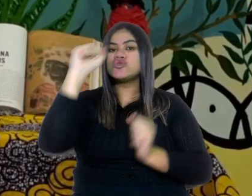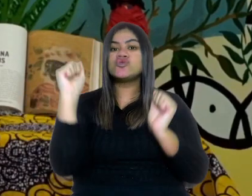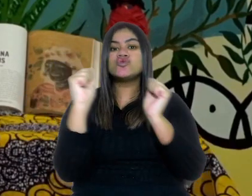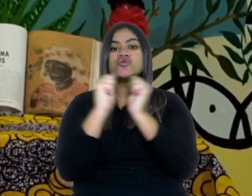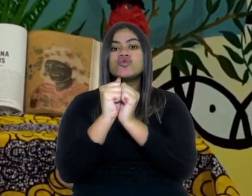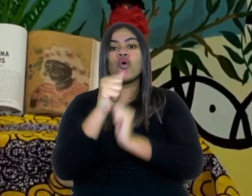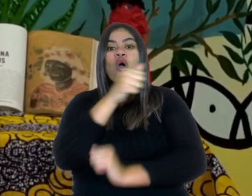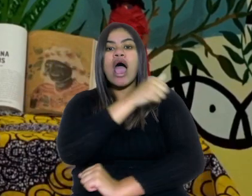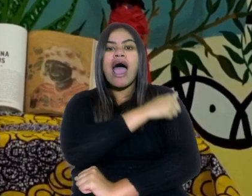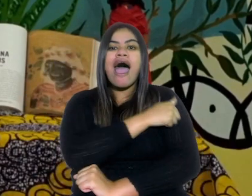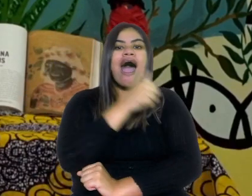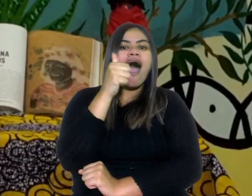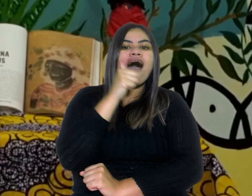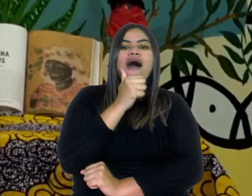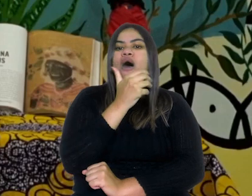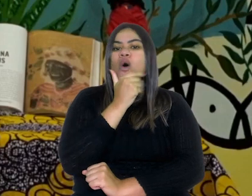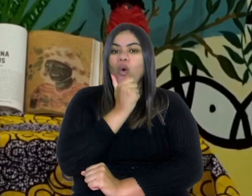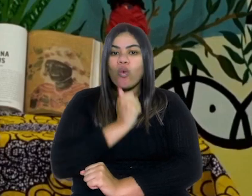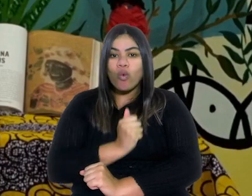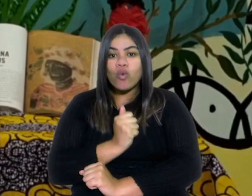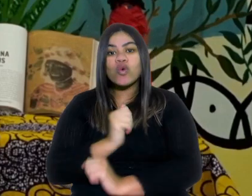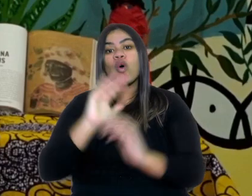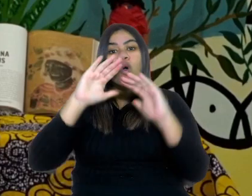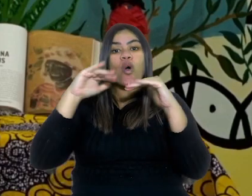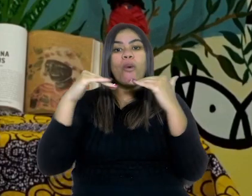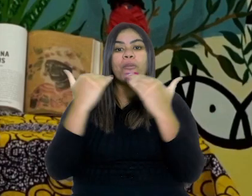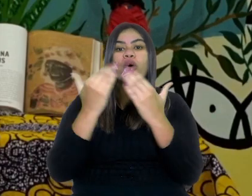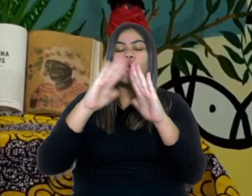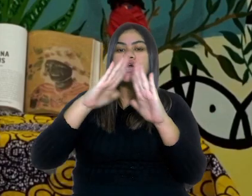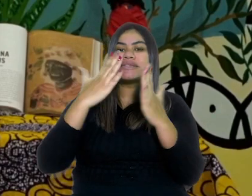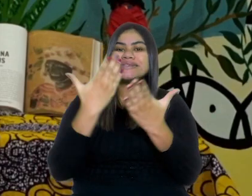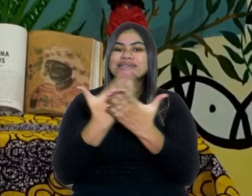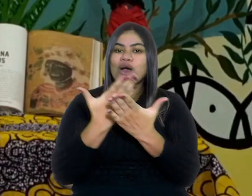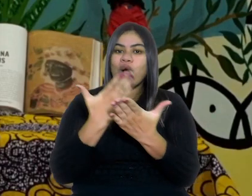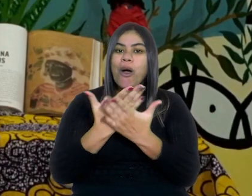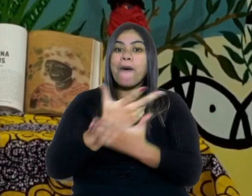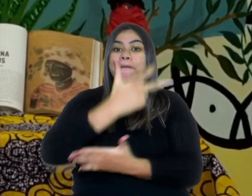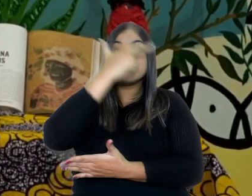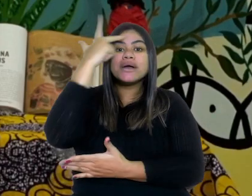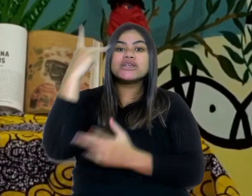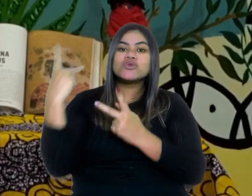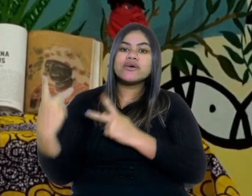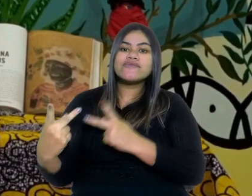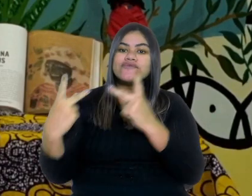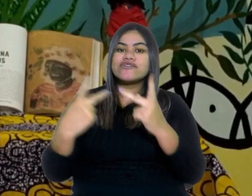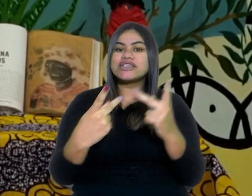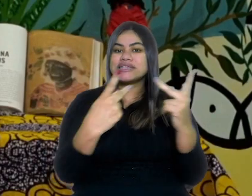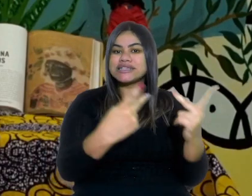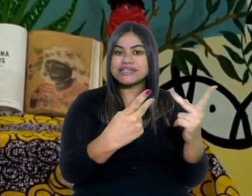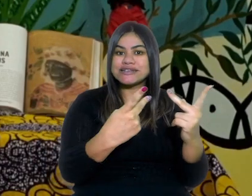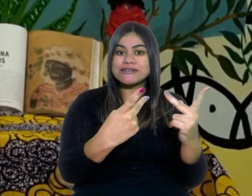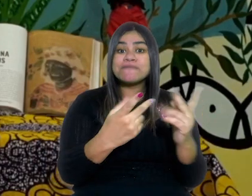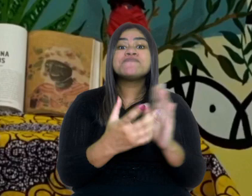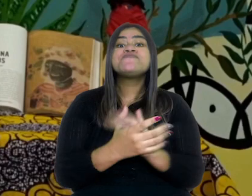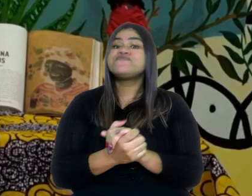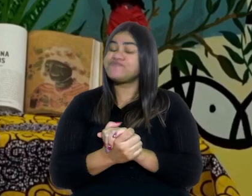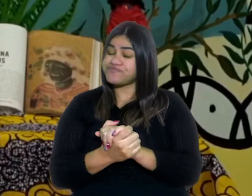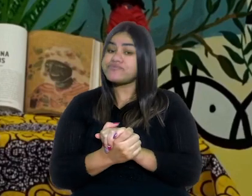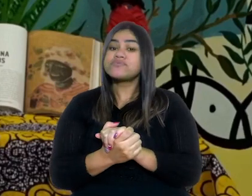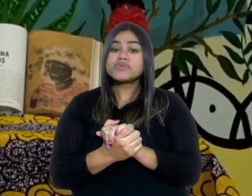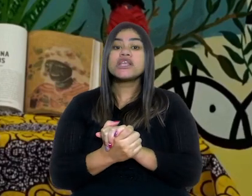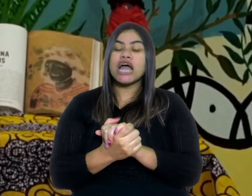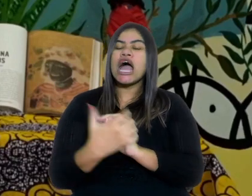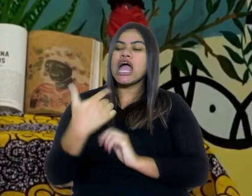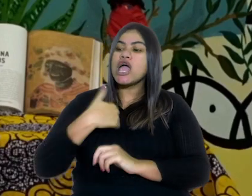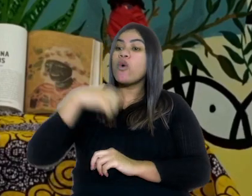a ser com as minhas alunas e alunos, com a comunidade da escola, com as pessoas que visitavam a minha